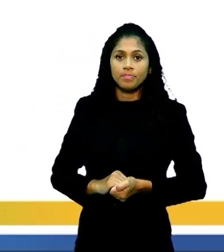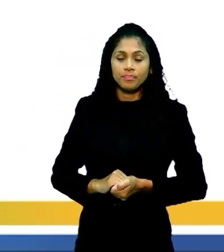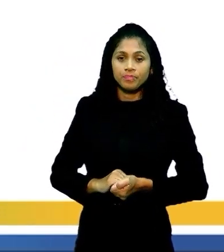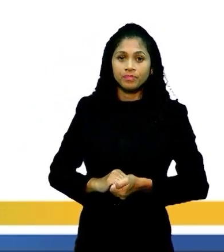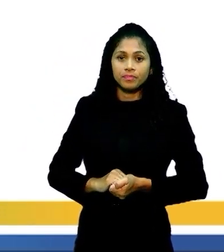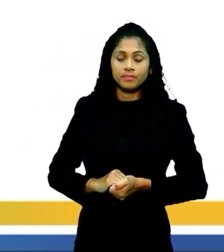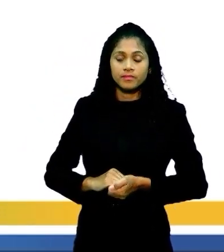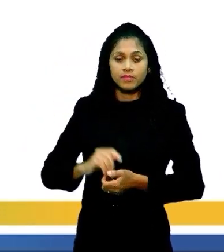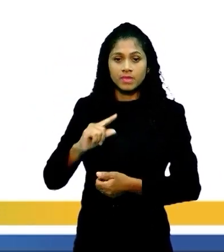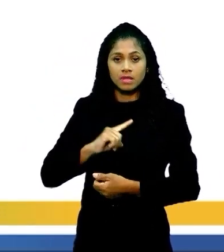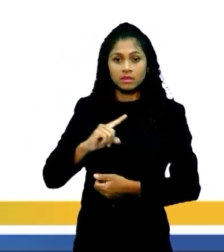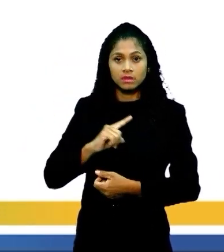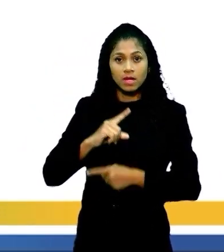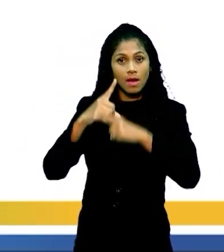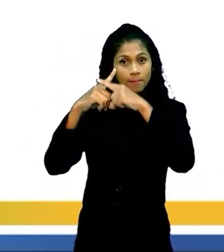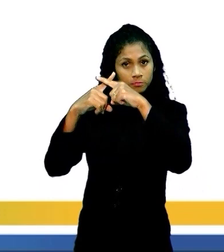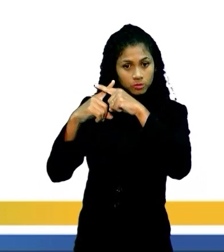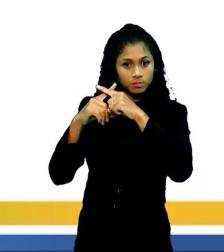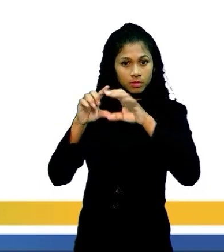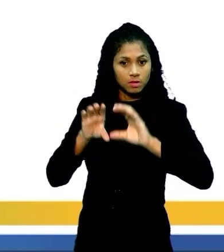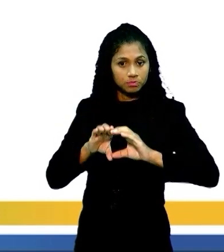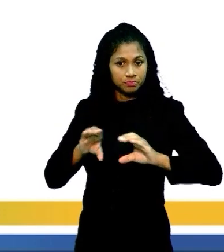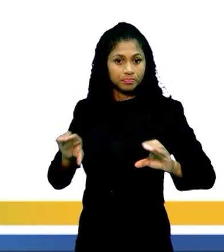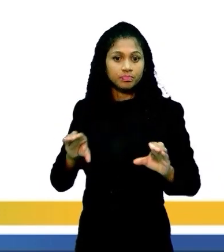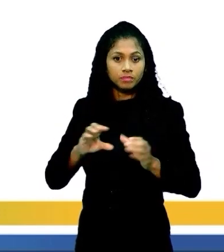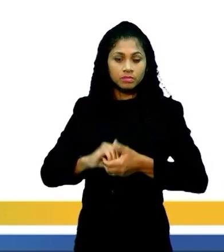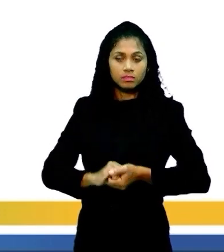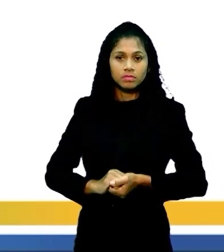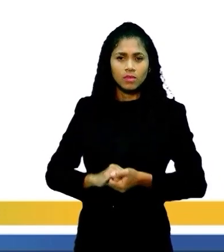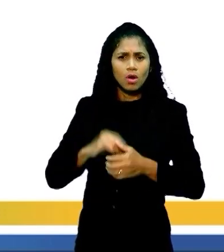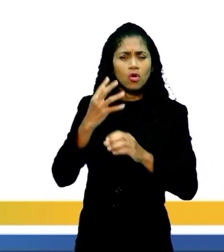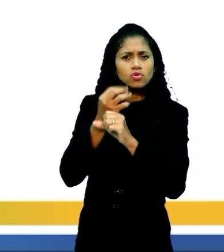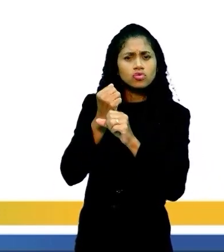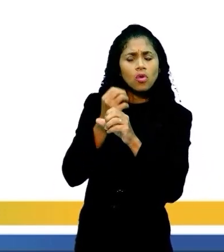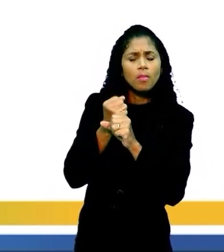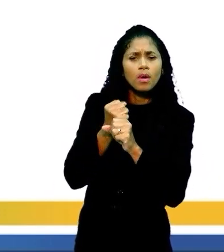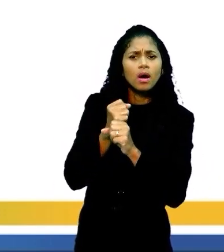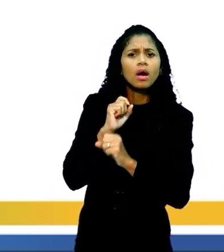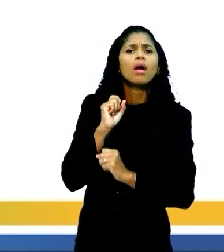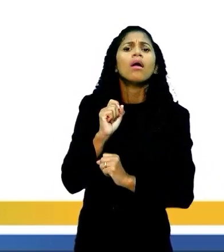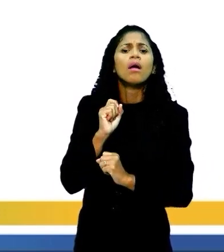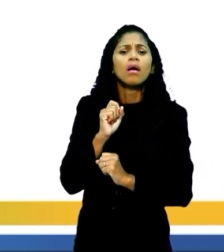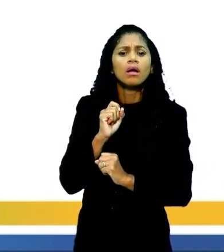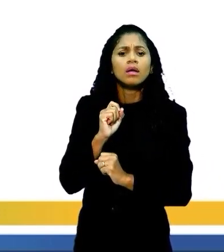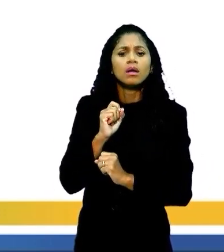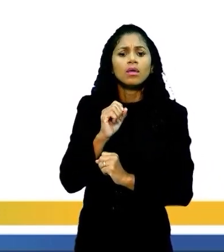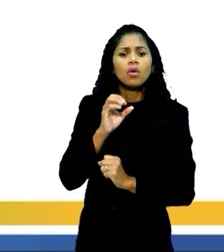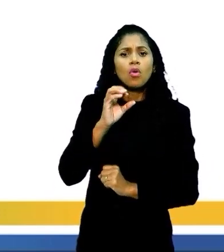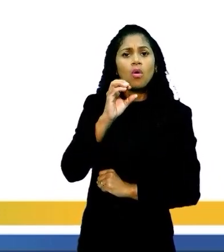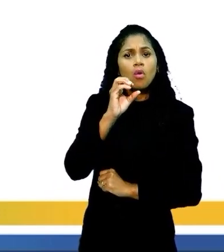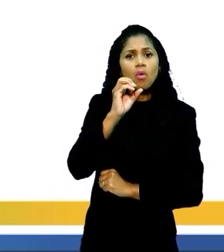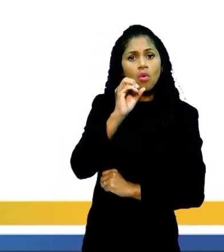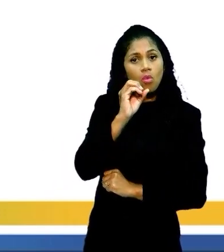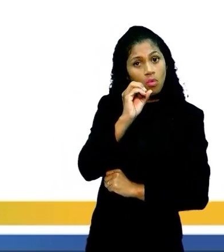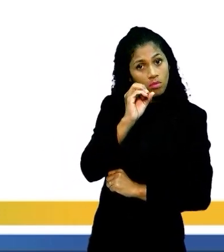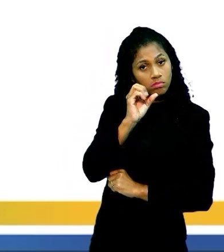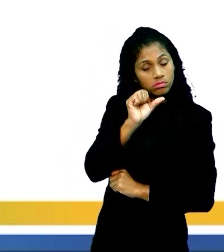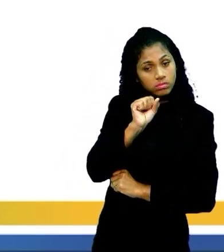Nós vamos ter a multiplicação abaixo. Somando em cima vai ficar quanto? 8 mais 0,4.